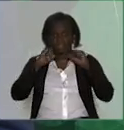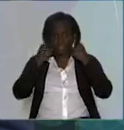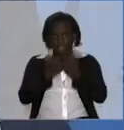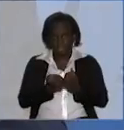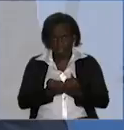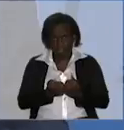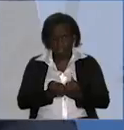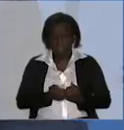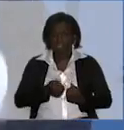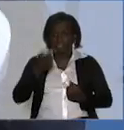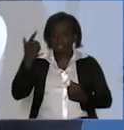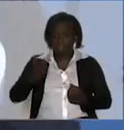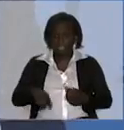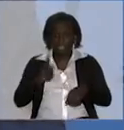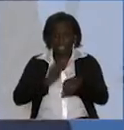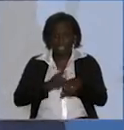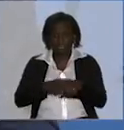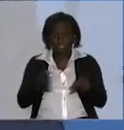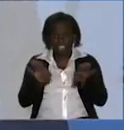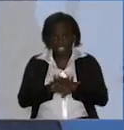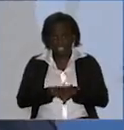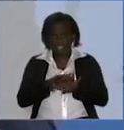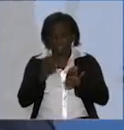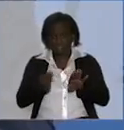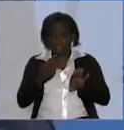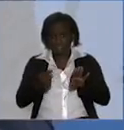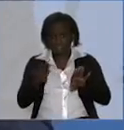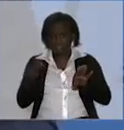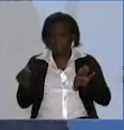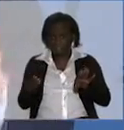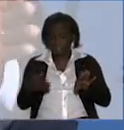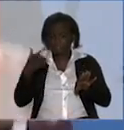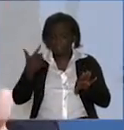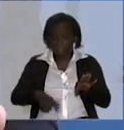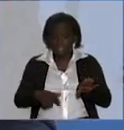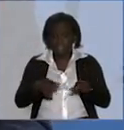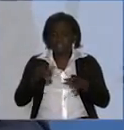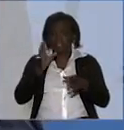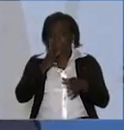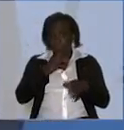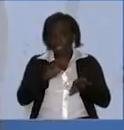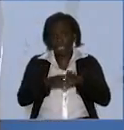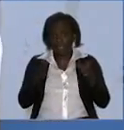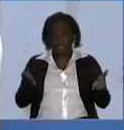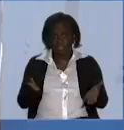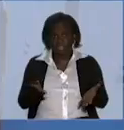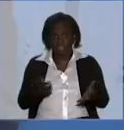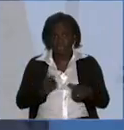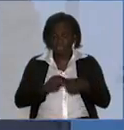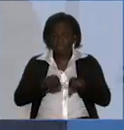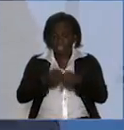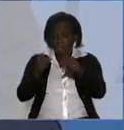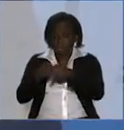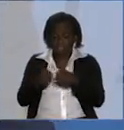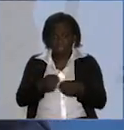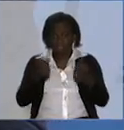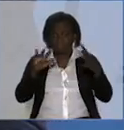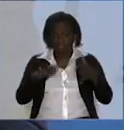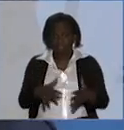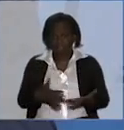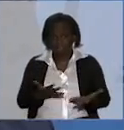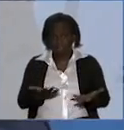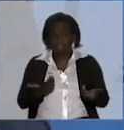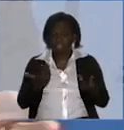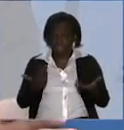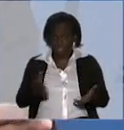a porta do Maracanã. Quanto mais tempo o Maracanã estiver fechado, mais tempo ele vai demorar para abrir, porque ele vai se